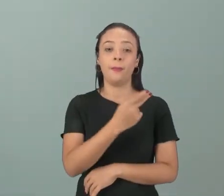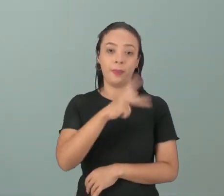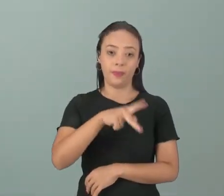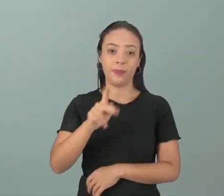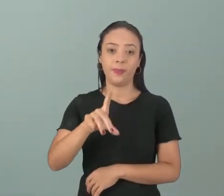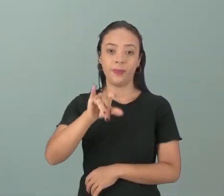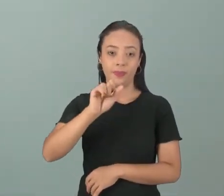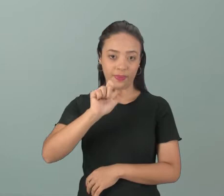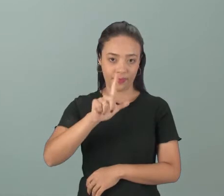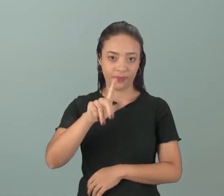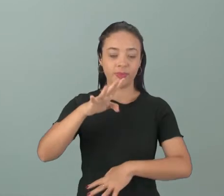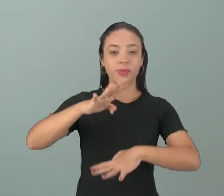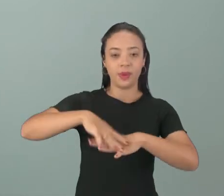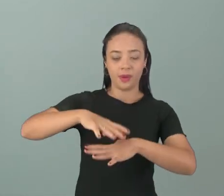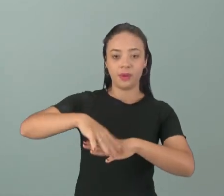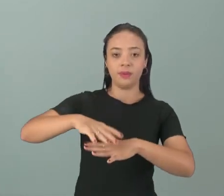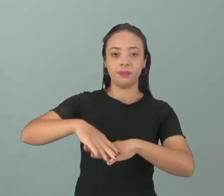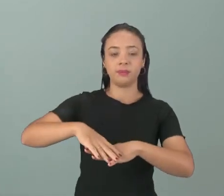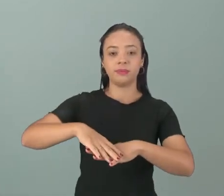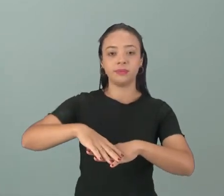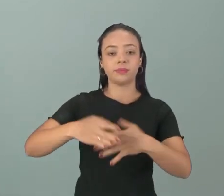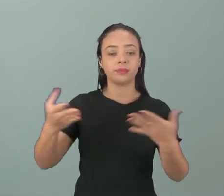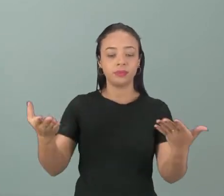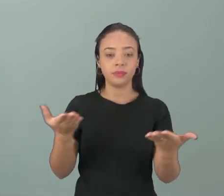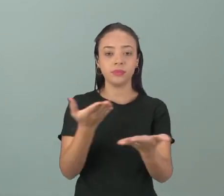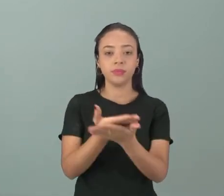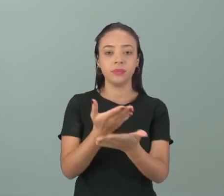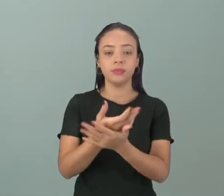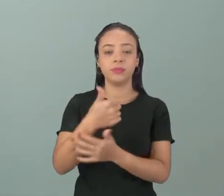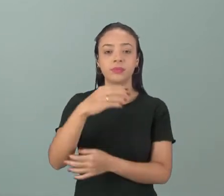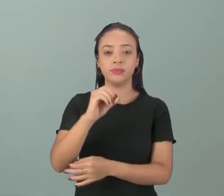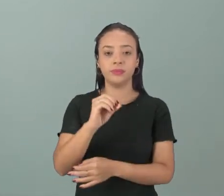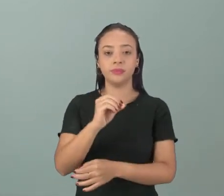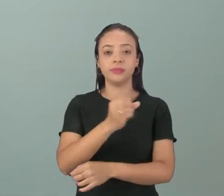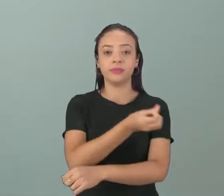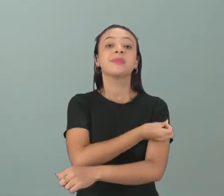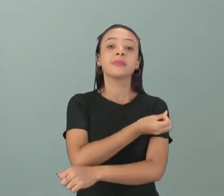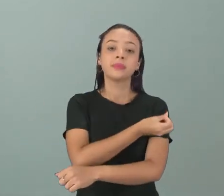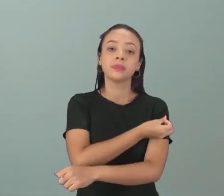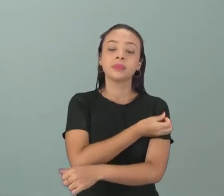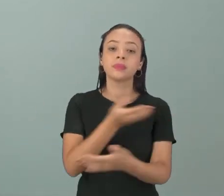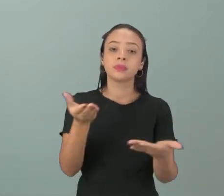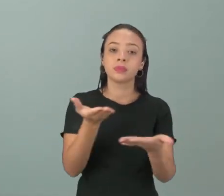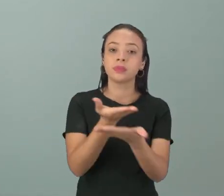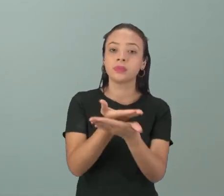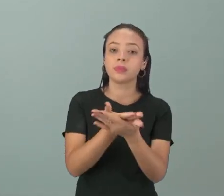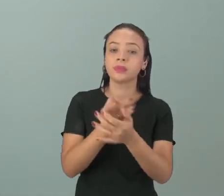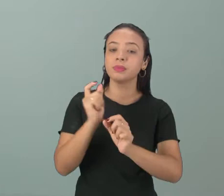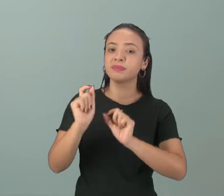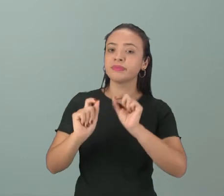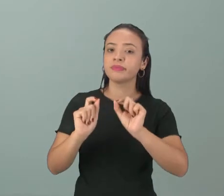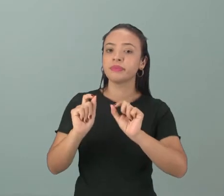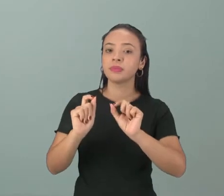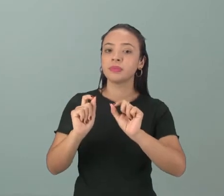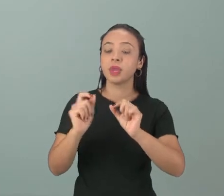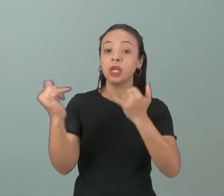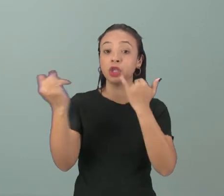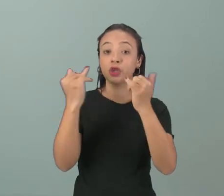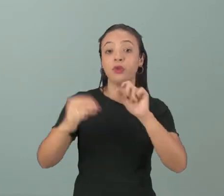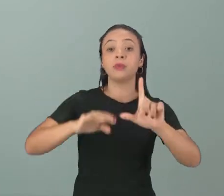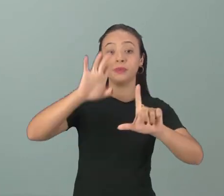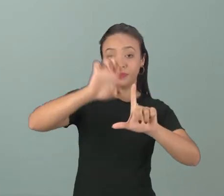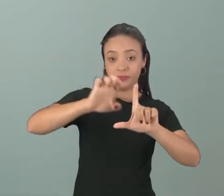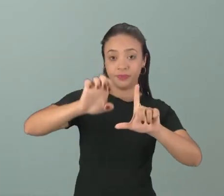professora de Euclidiane de Matemática. Essa é a nossa aula 10 do sexto ano e hoje nós vamos estudar dados